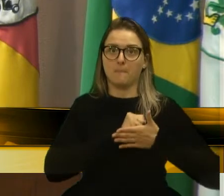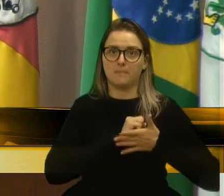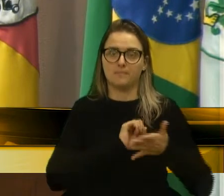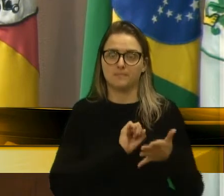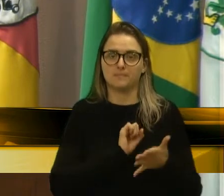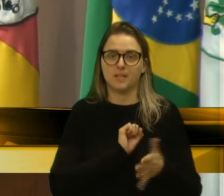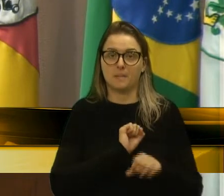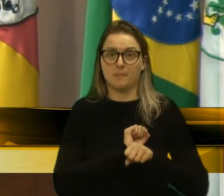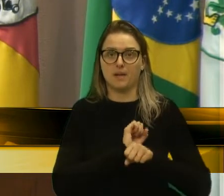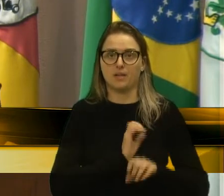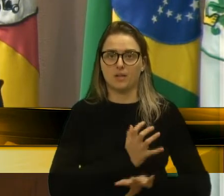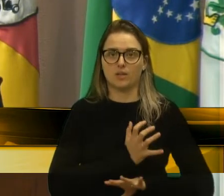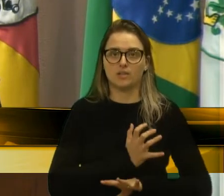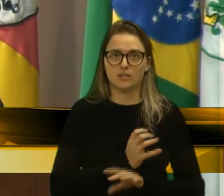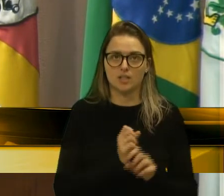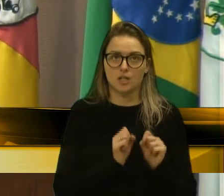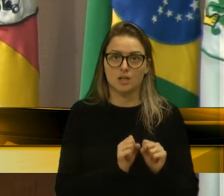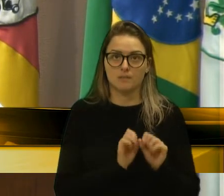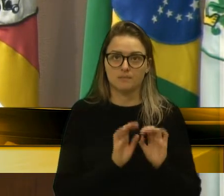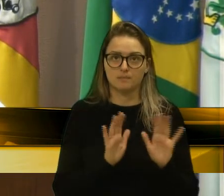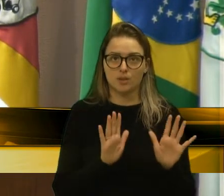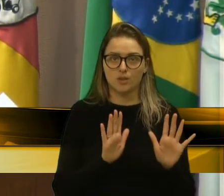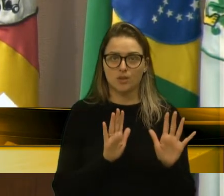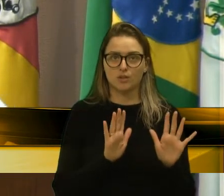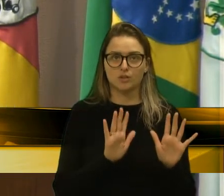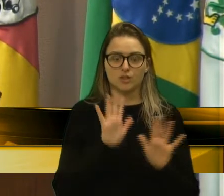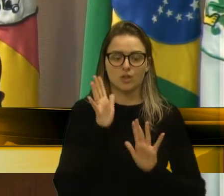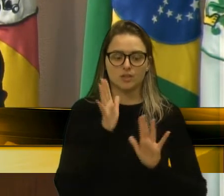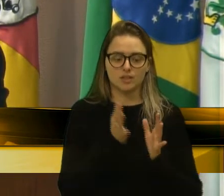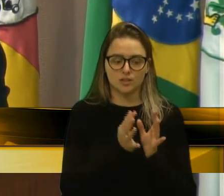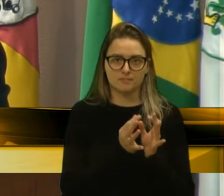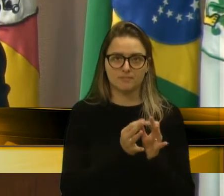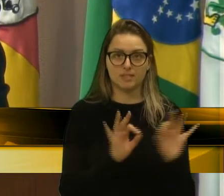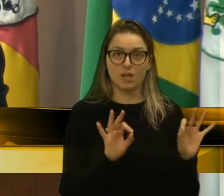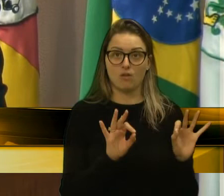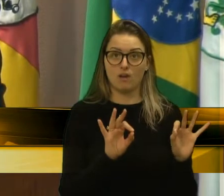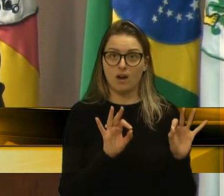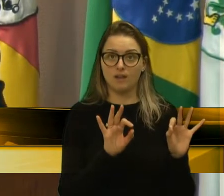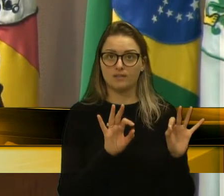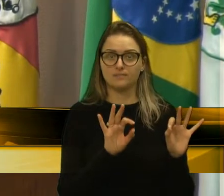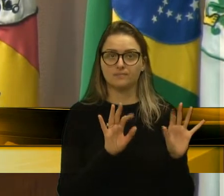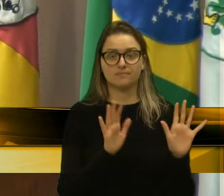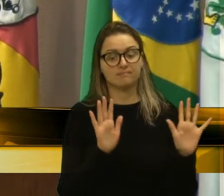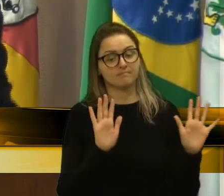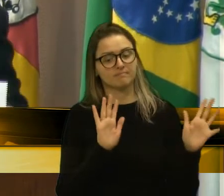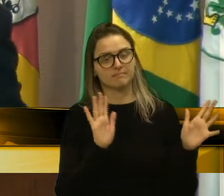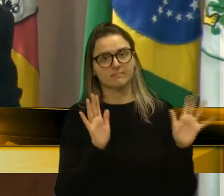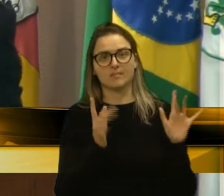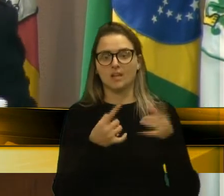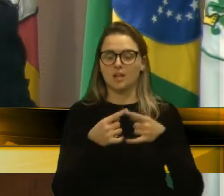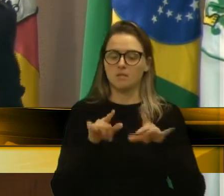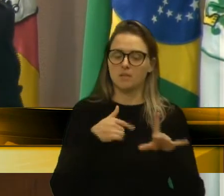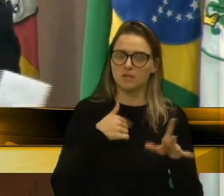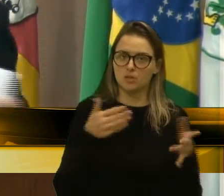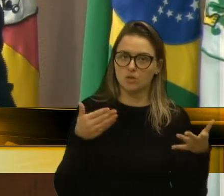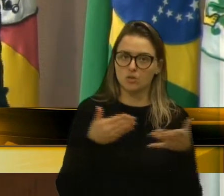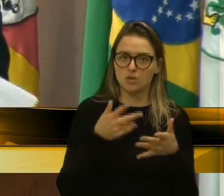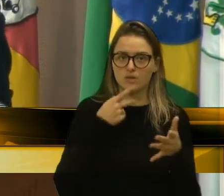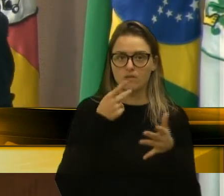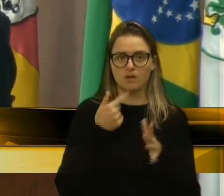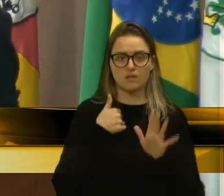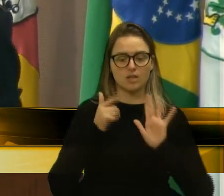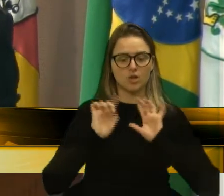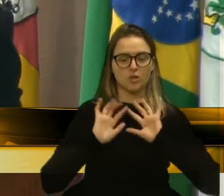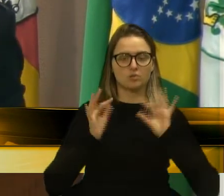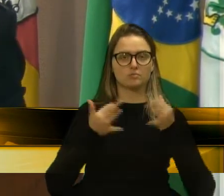daqui a pouco, e pum, a gente vai ter que socorrer, né? Mas eu já confesso já que eu não tenho preparo nenhum